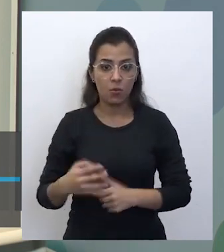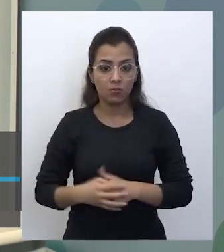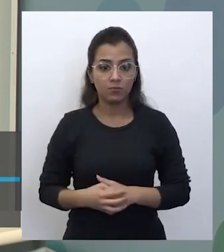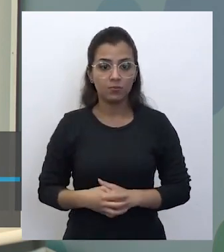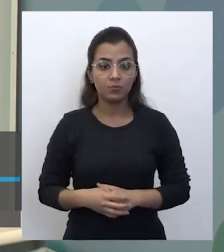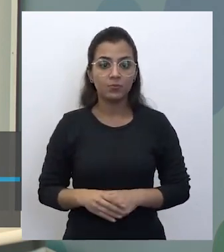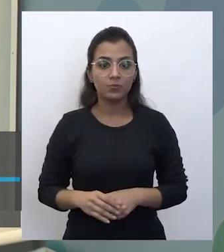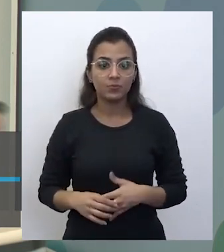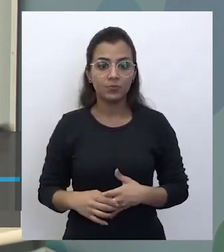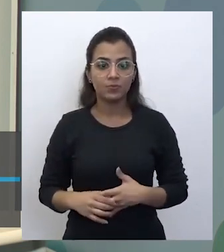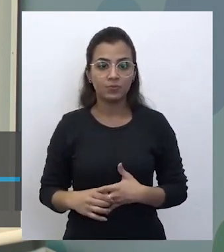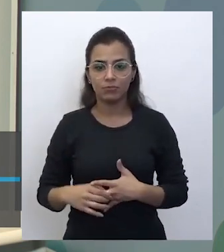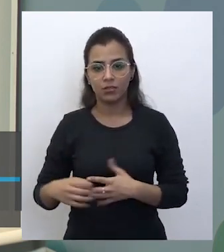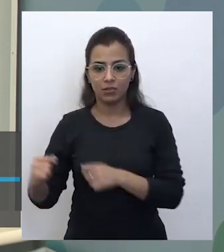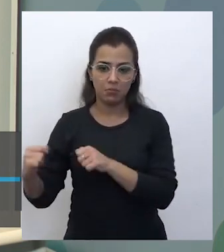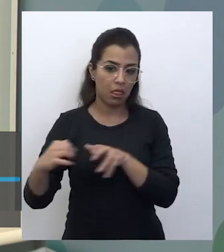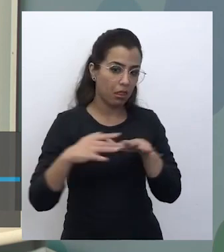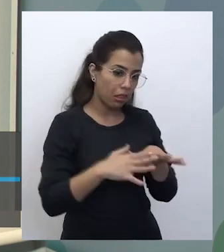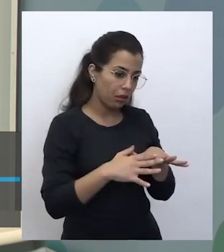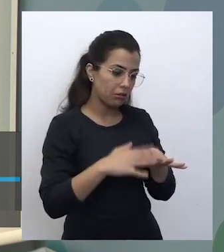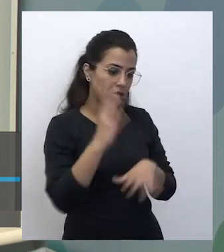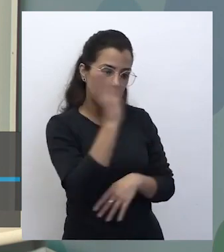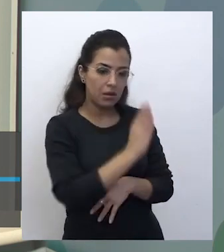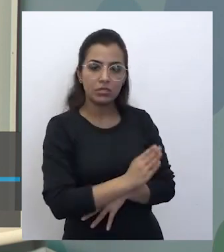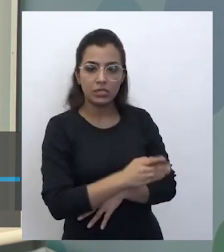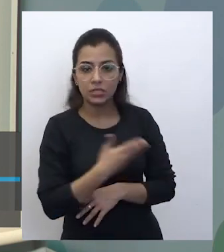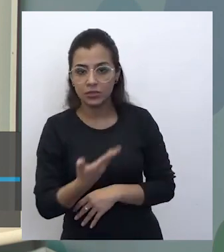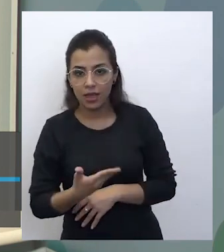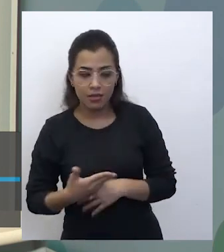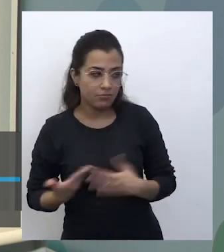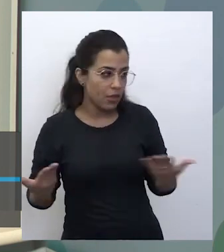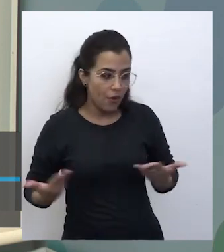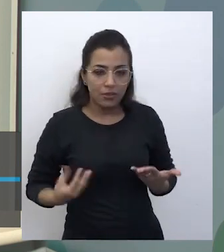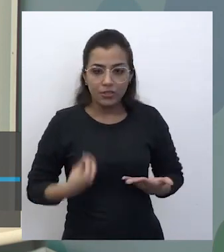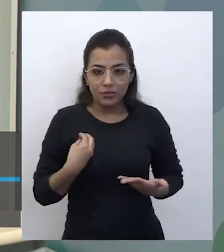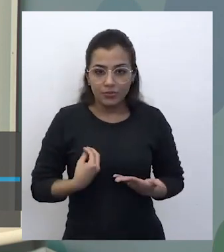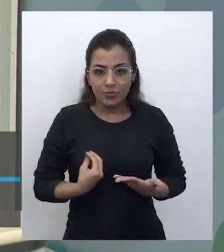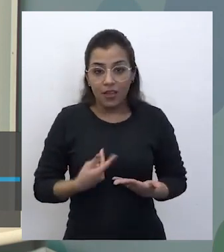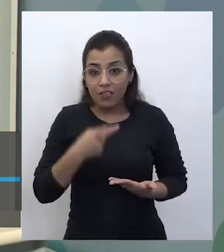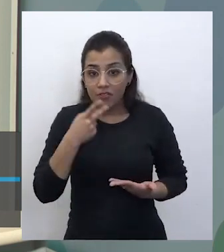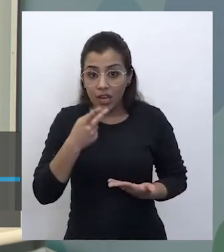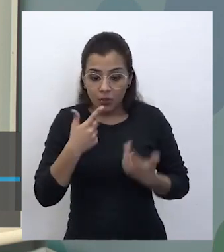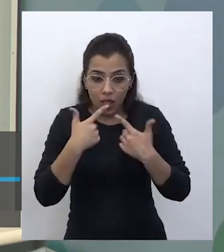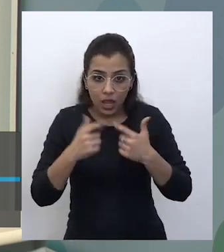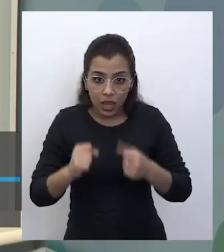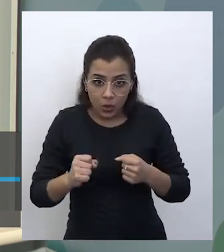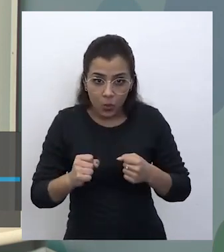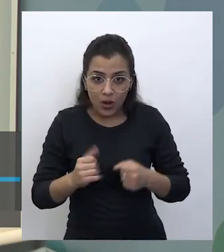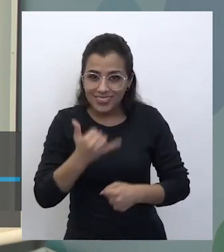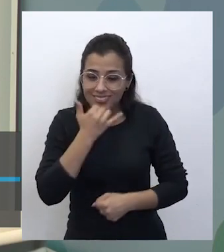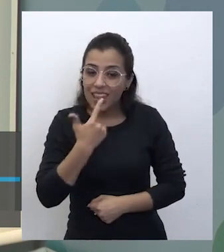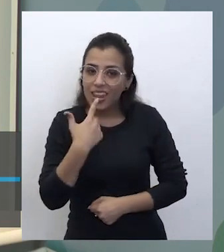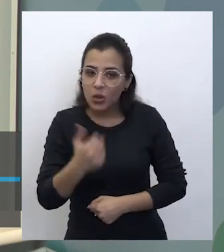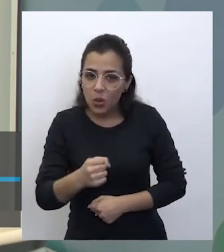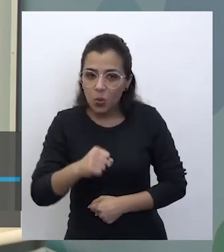Portugal descobriu, sei lá, invadiu o Brasil, não sei, depende de como você avalia isso, e estamos aqui nós hoje falando língua portuguesa, né? E já que eu falei do Dom